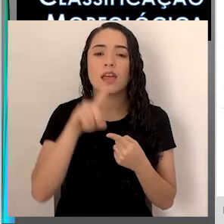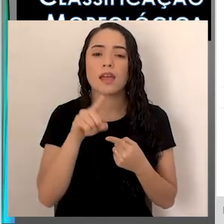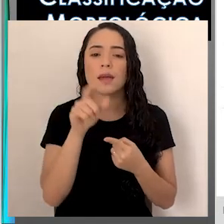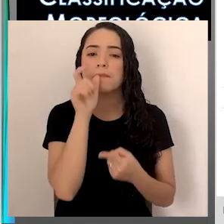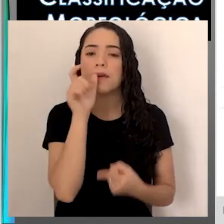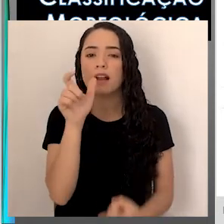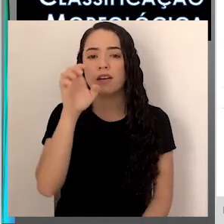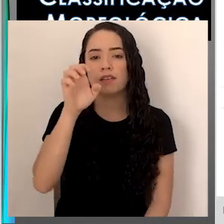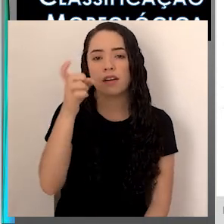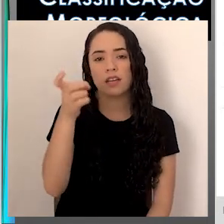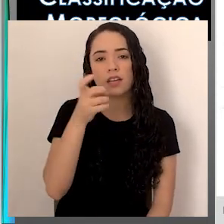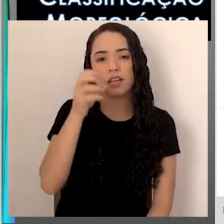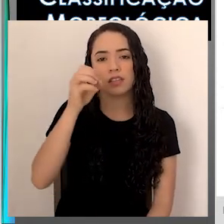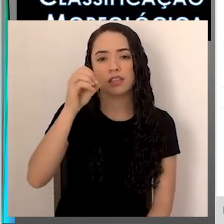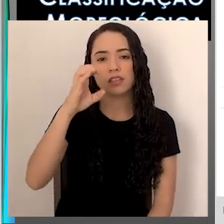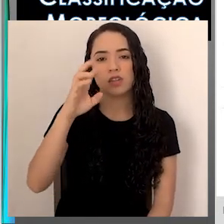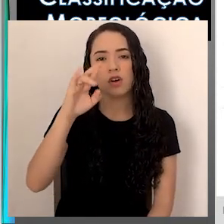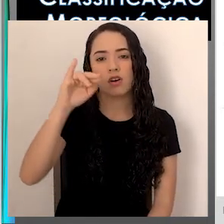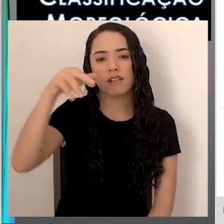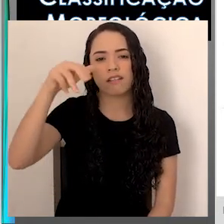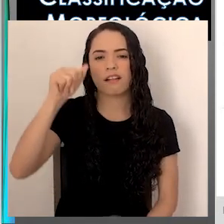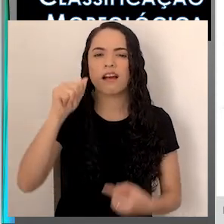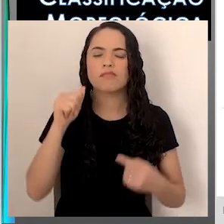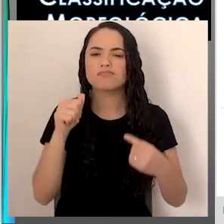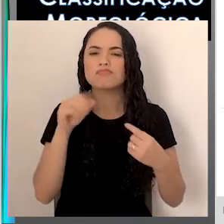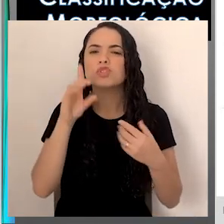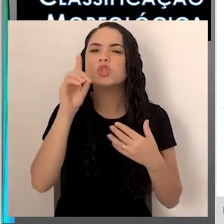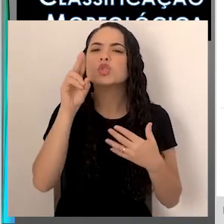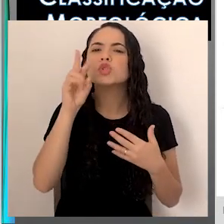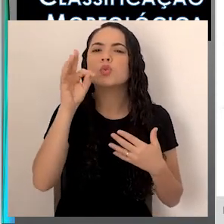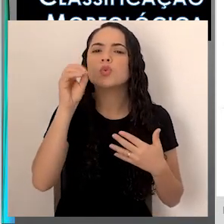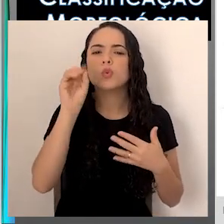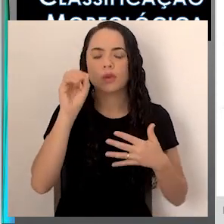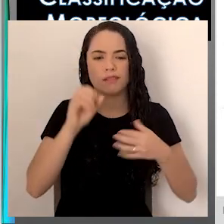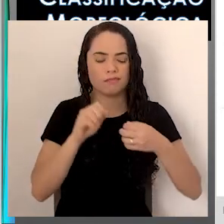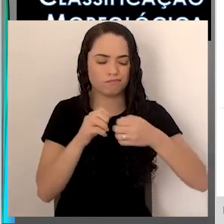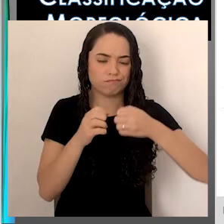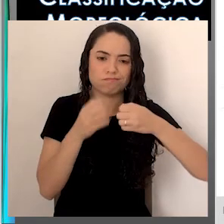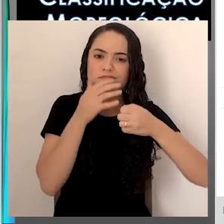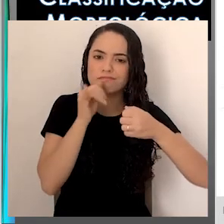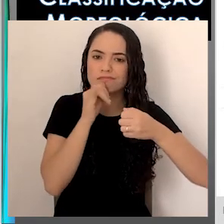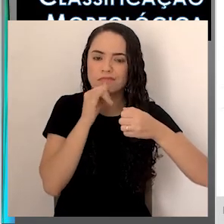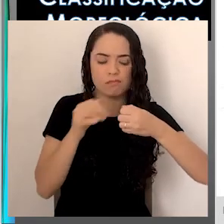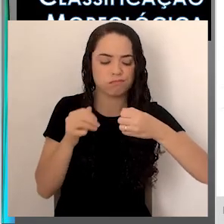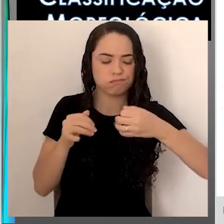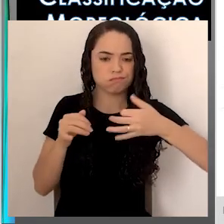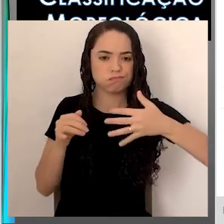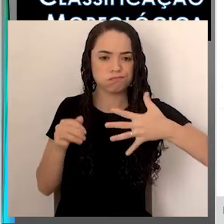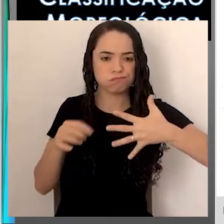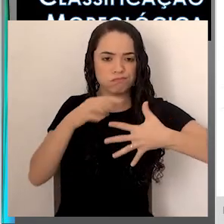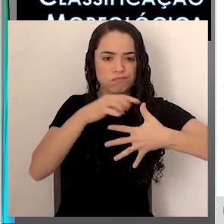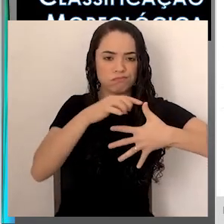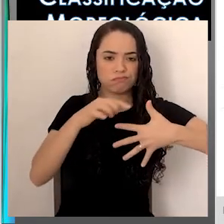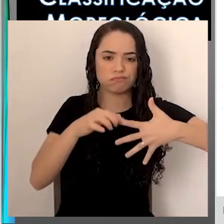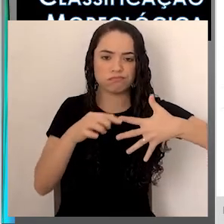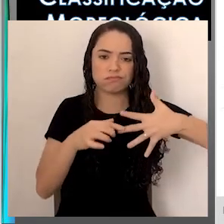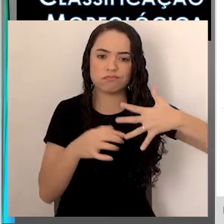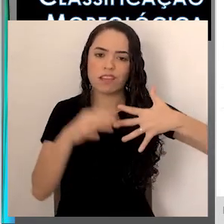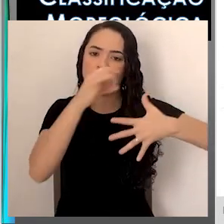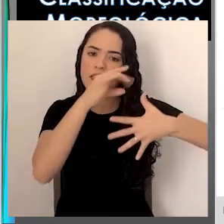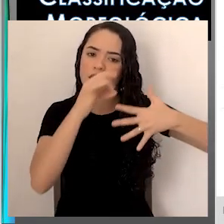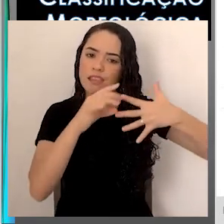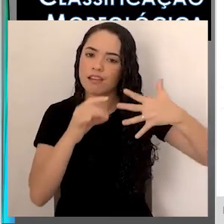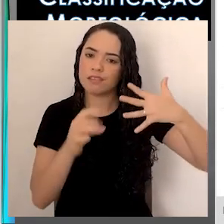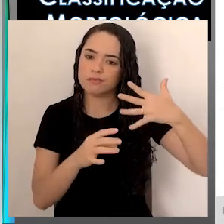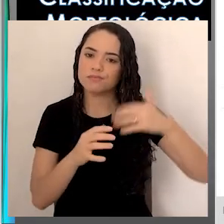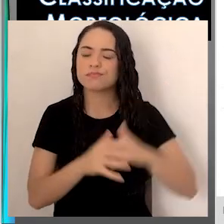glândulas exócrinas, como já descrevemos anteriormente nesta aula. Assim, nas glândulas exócrinas, devemos